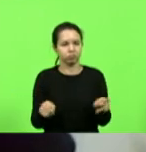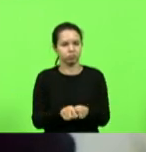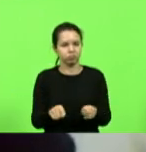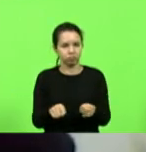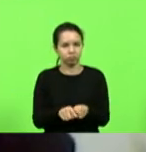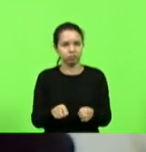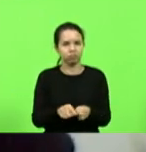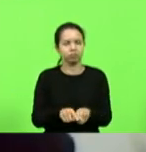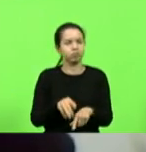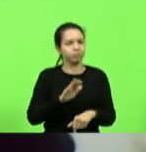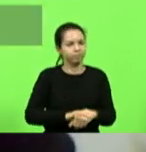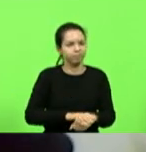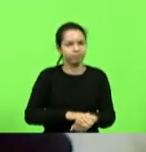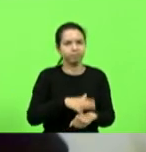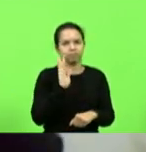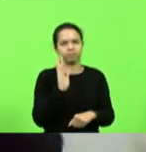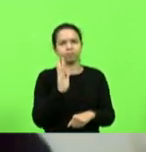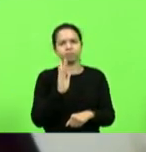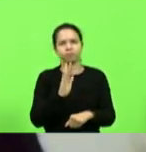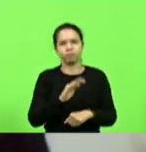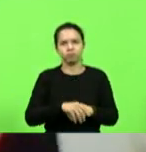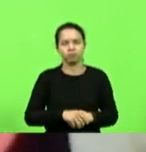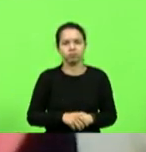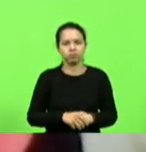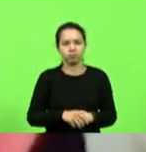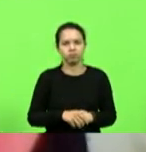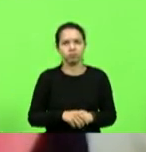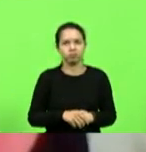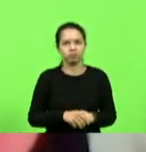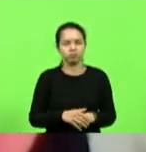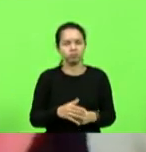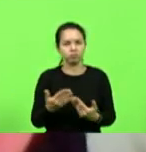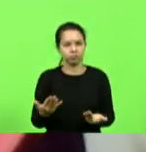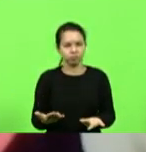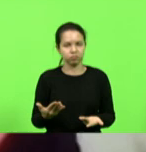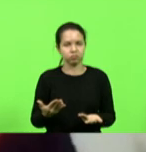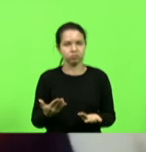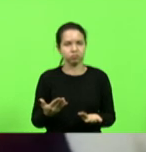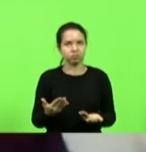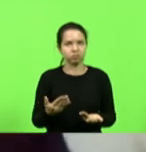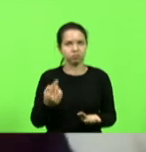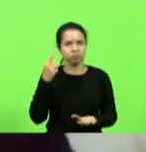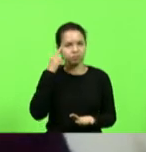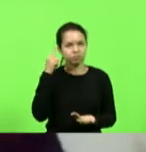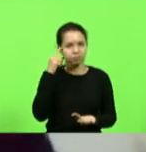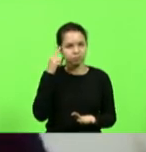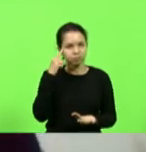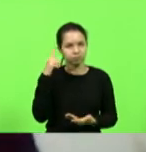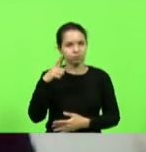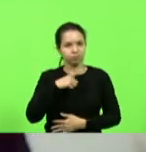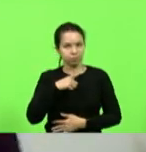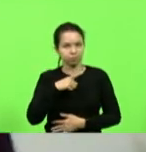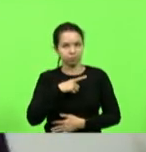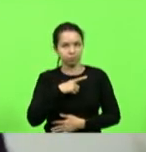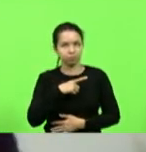muito mais, né, colocado do ponto de vista da existência,